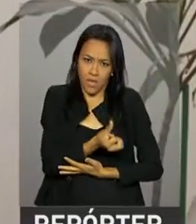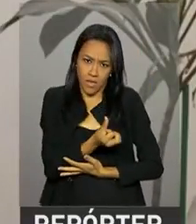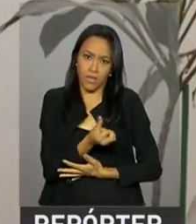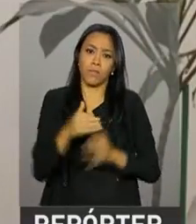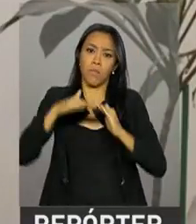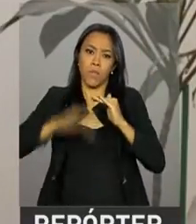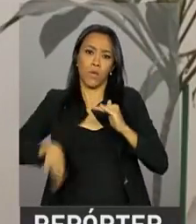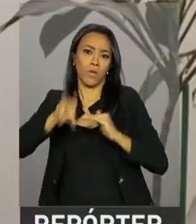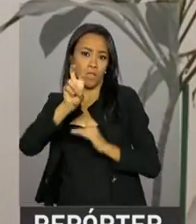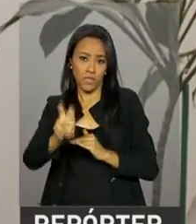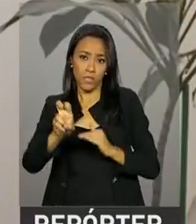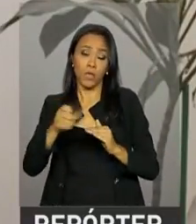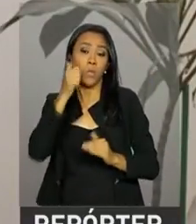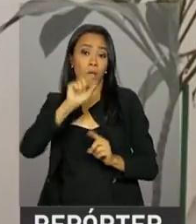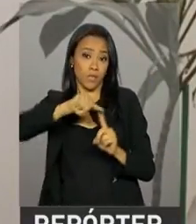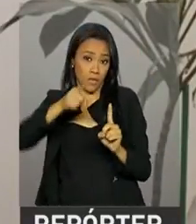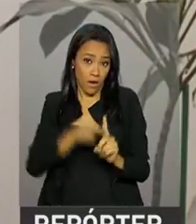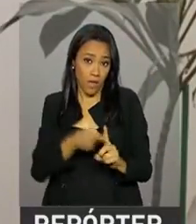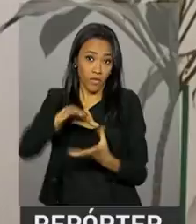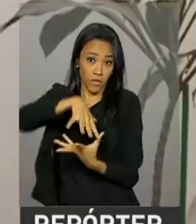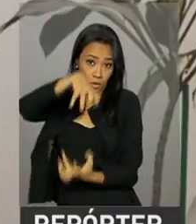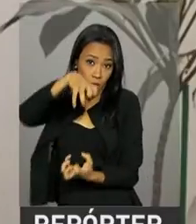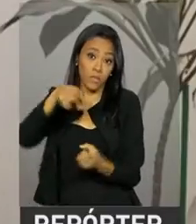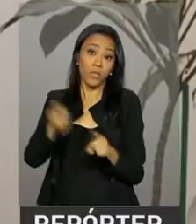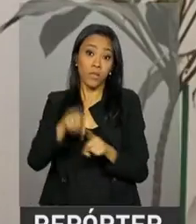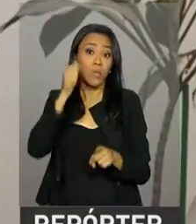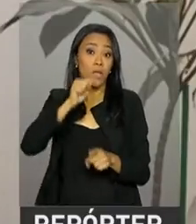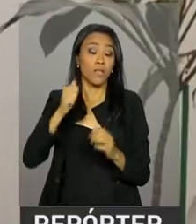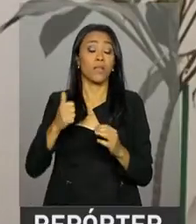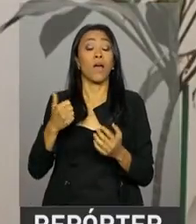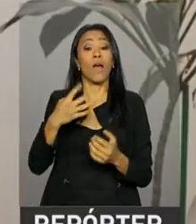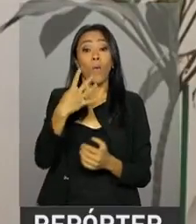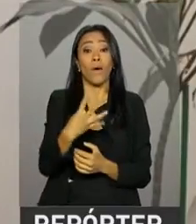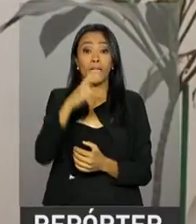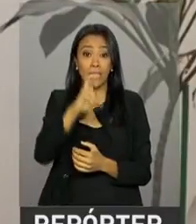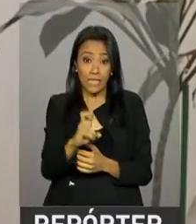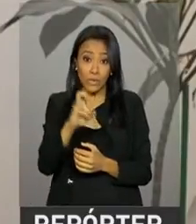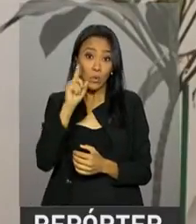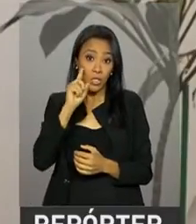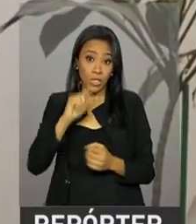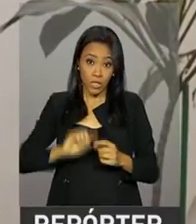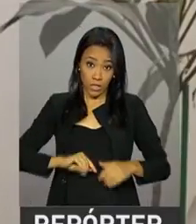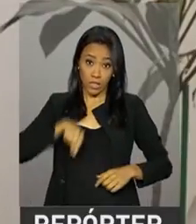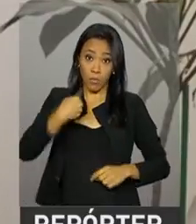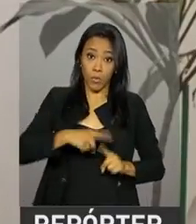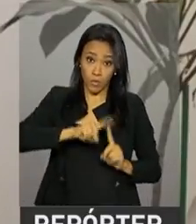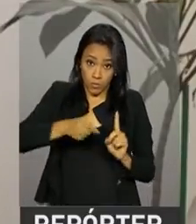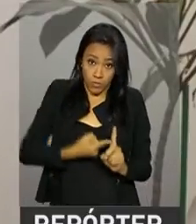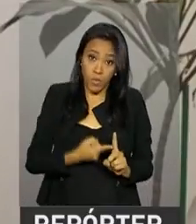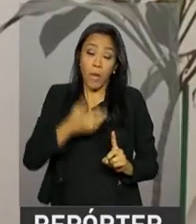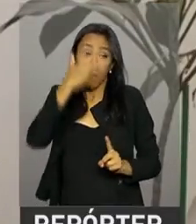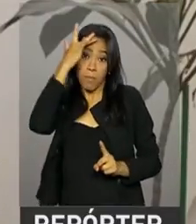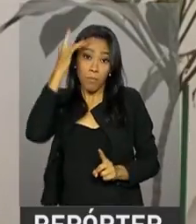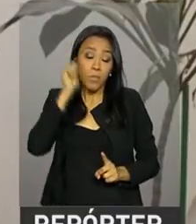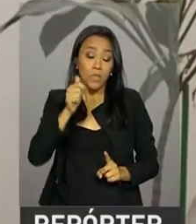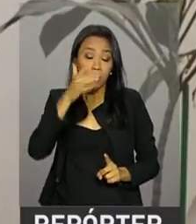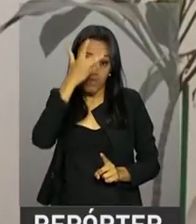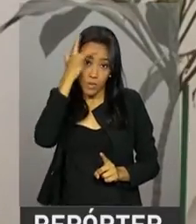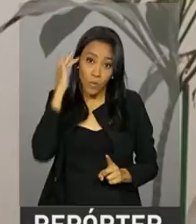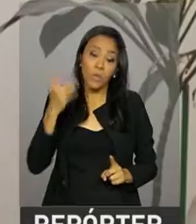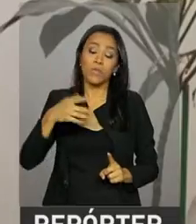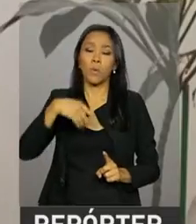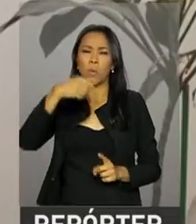de 5 anos gestantes idosos mulheres com até 45 dias após o parto pessoas com doenças crônicas e profissionais de saúde